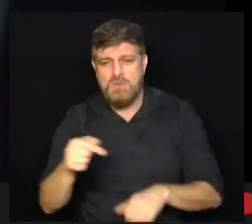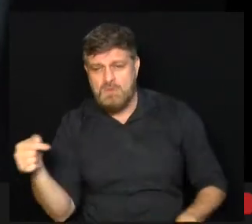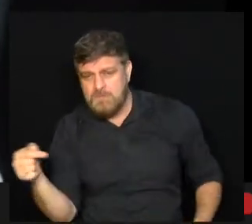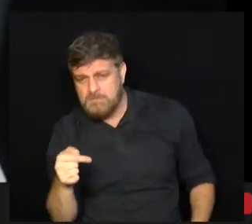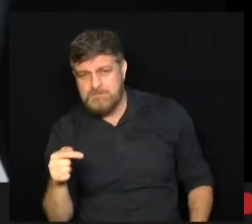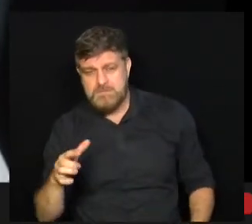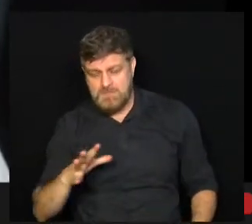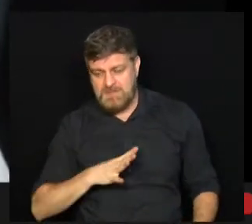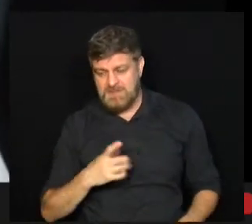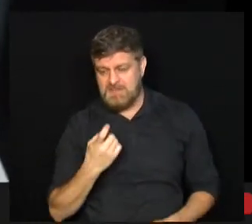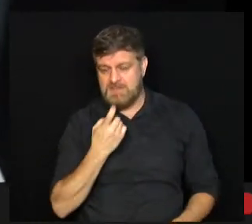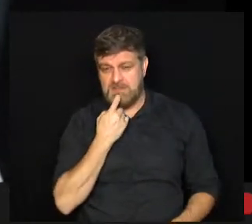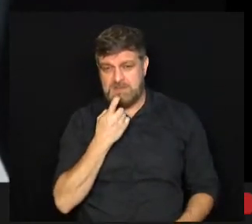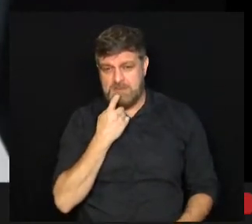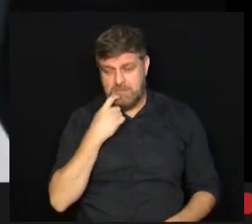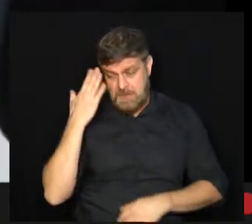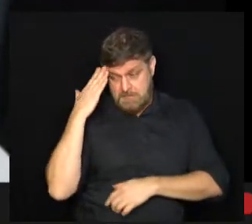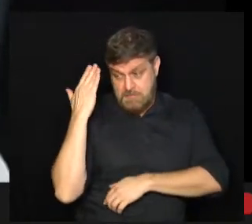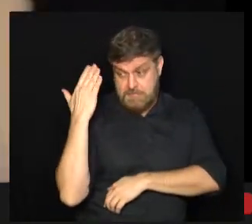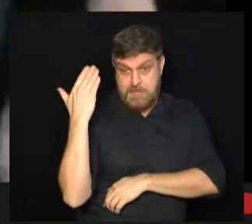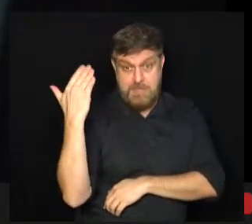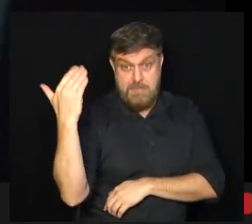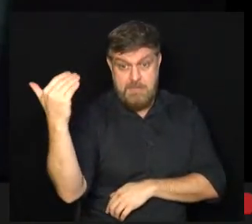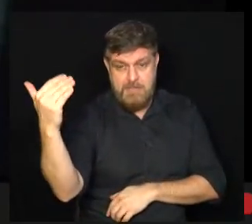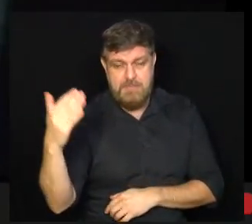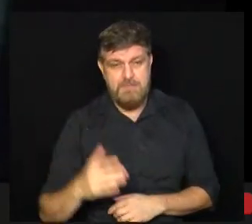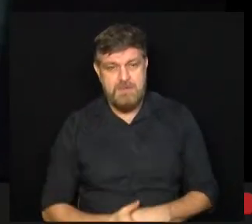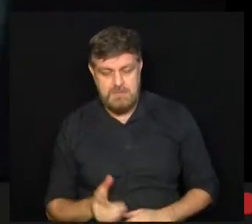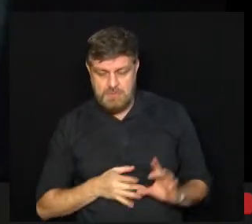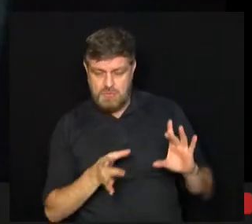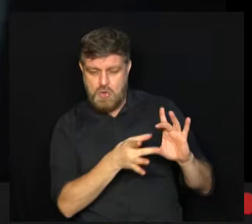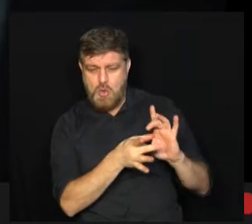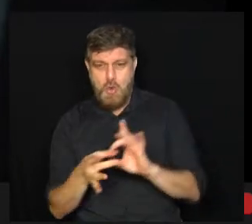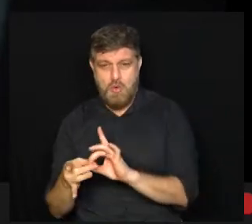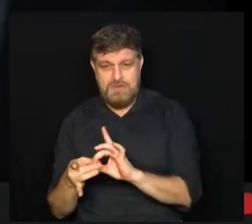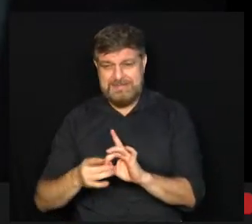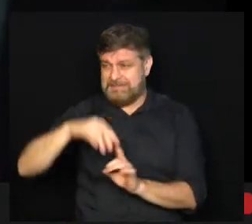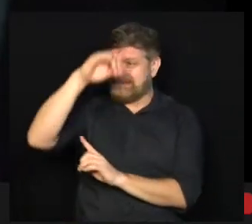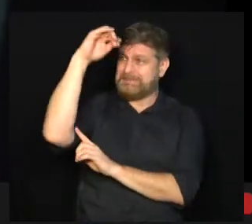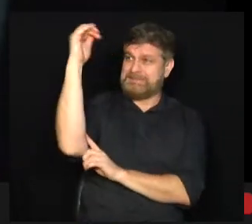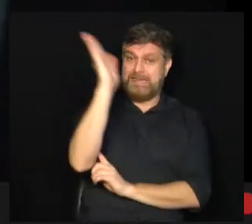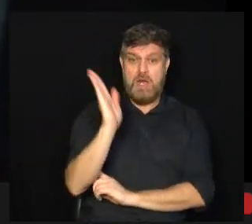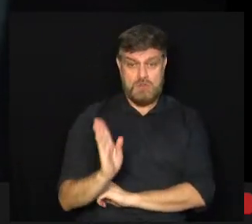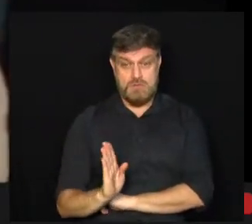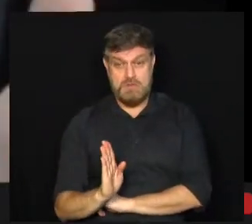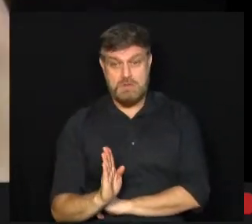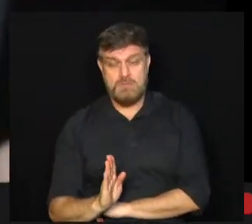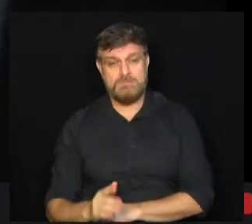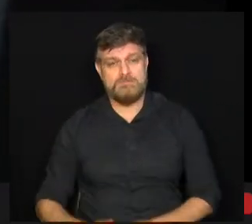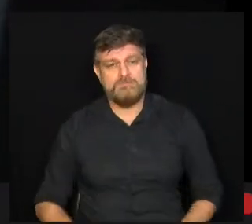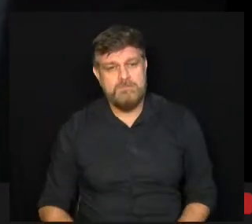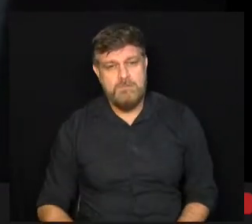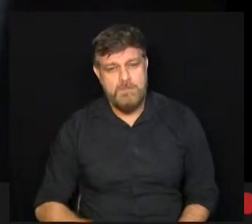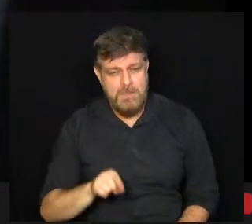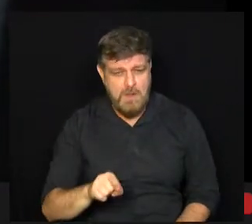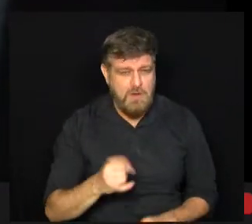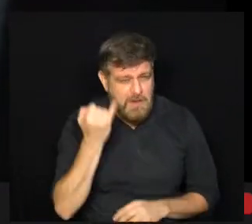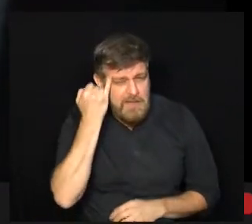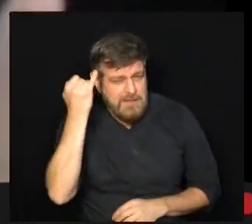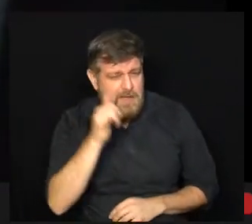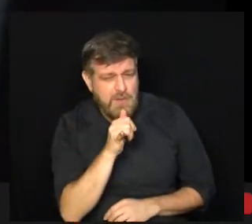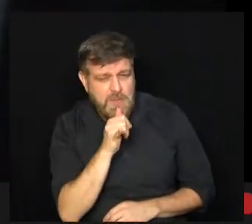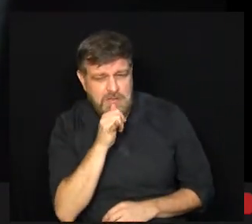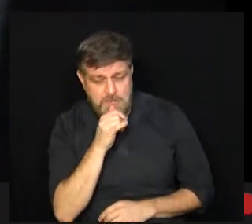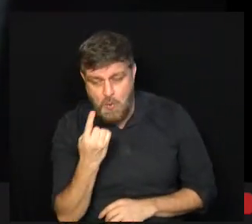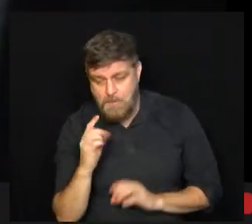participação da cidade de Campinas nesse contexto nacional. Para vocês terem uma ideia, uma